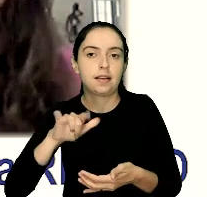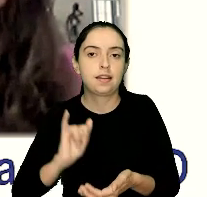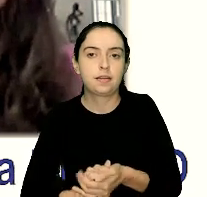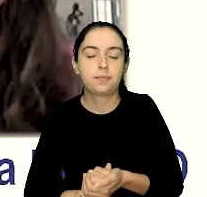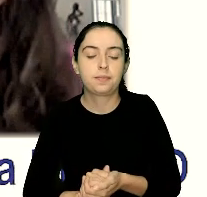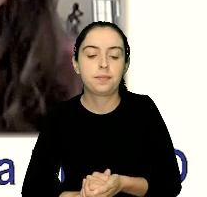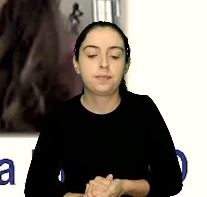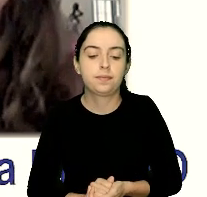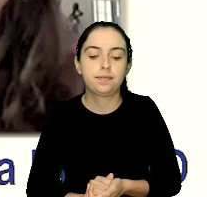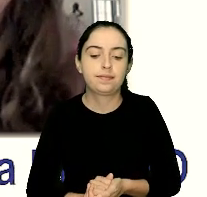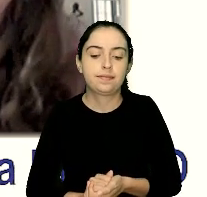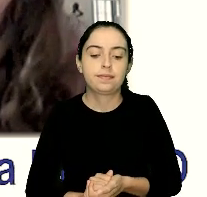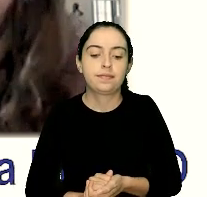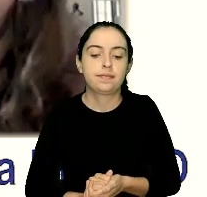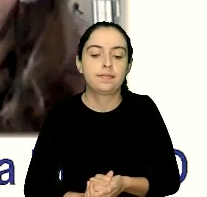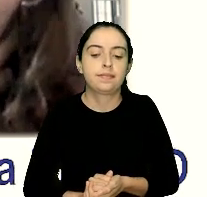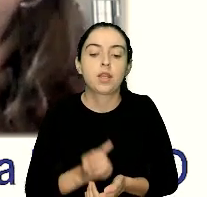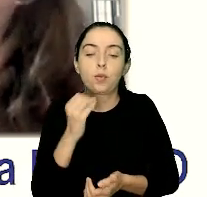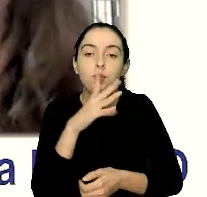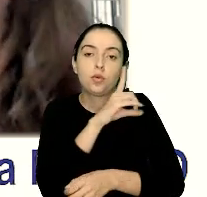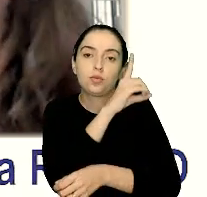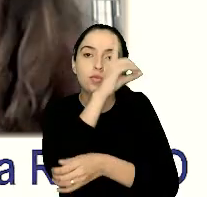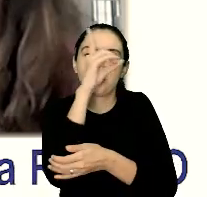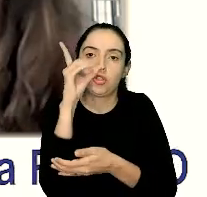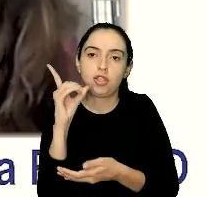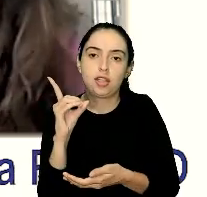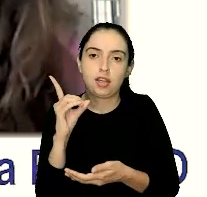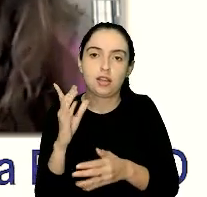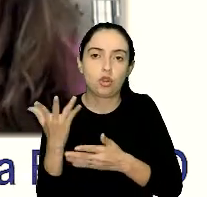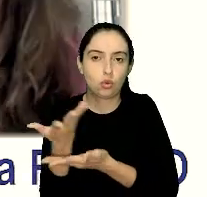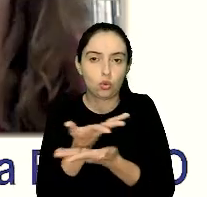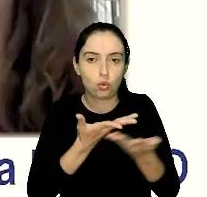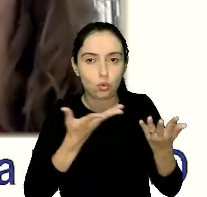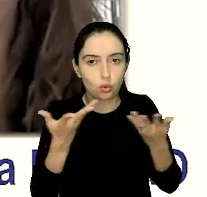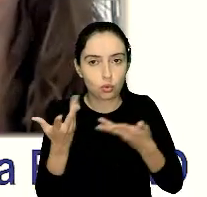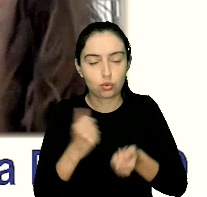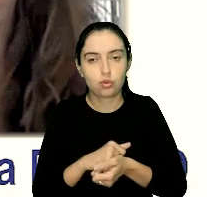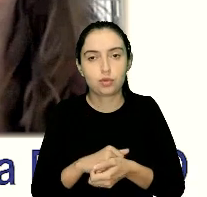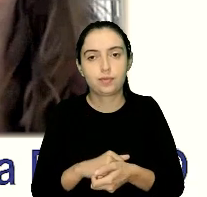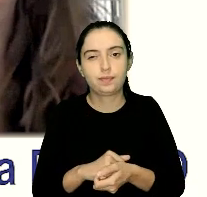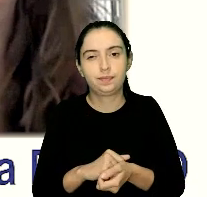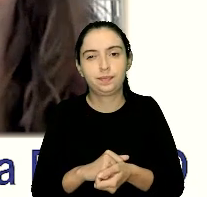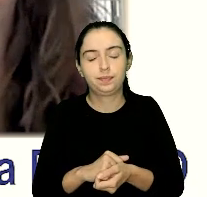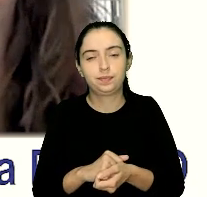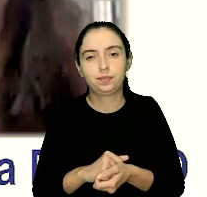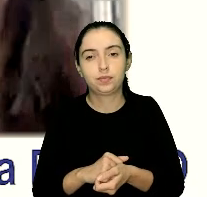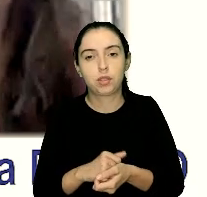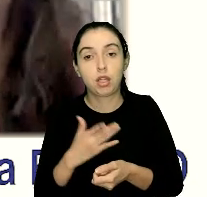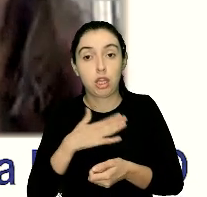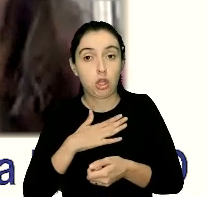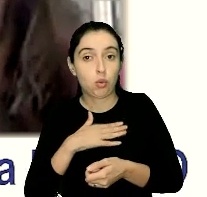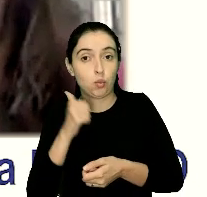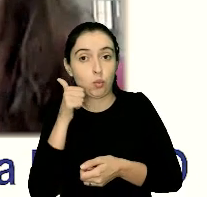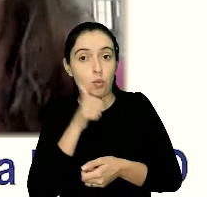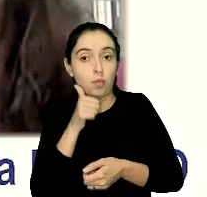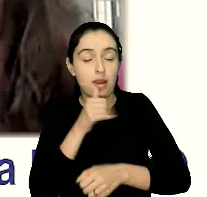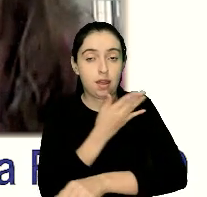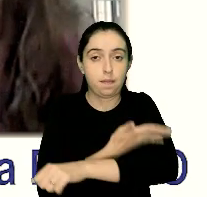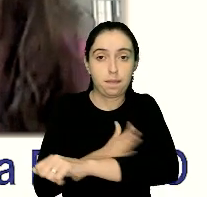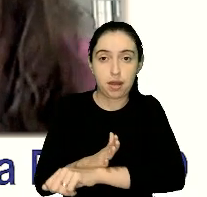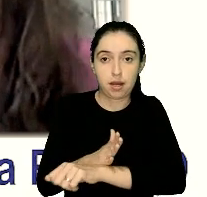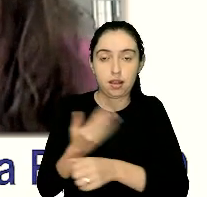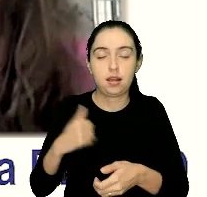Bom dia a todas, a todos. Eu sou uma mulher branca, eu tenho